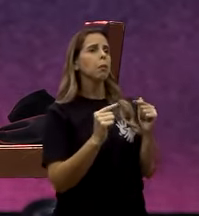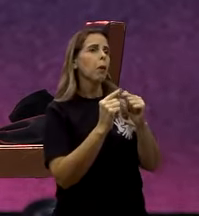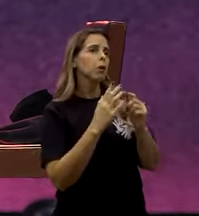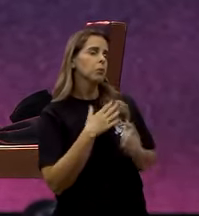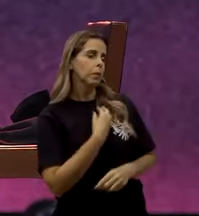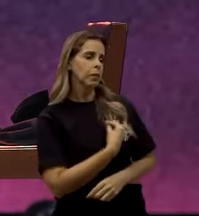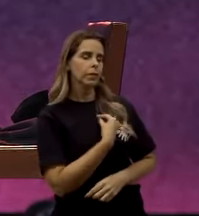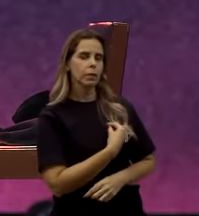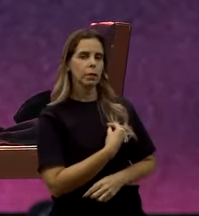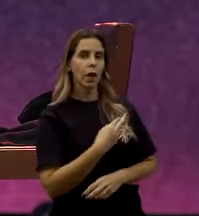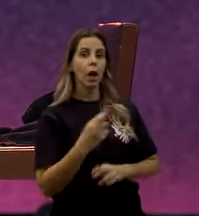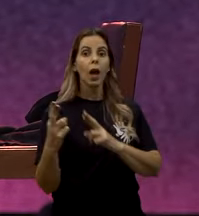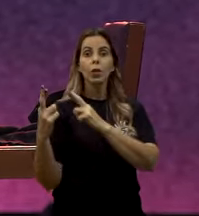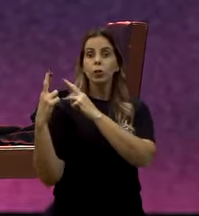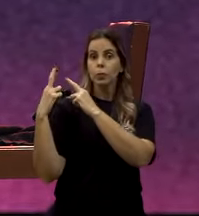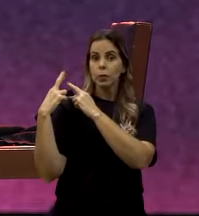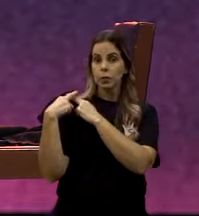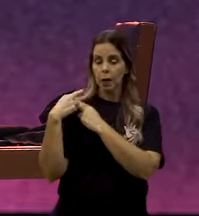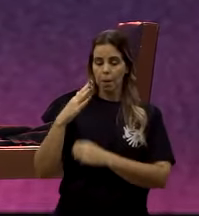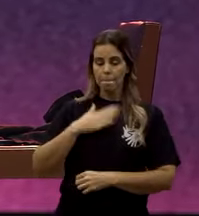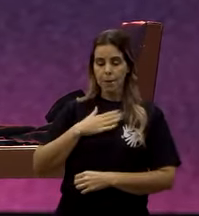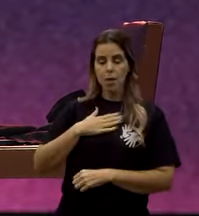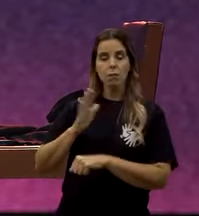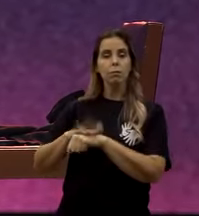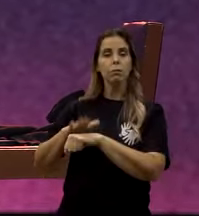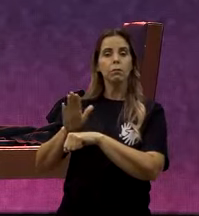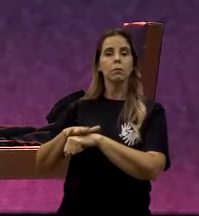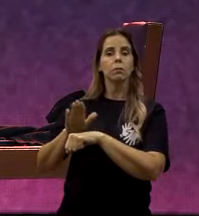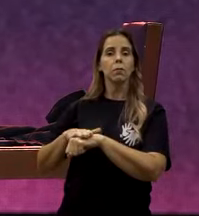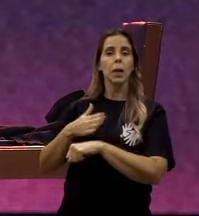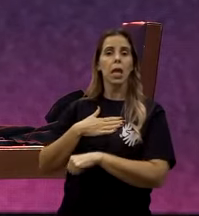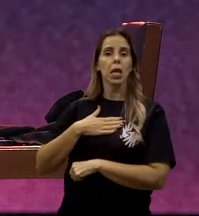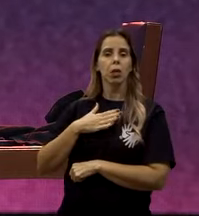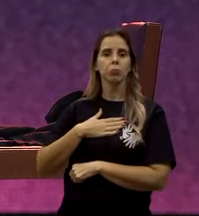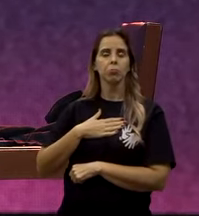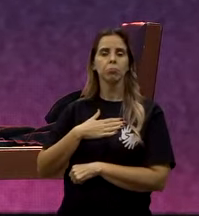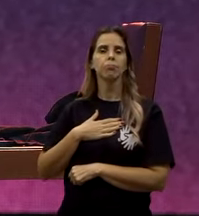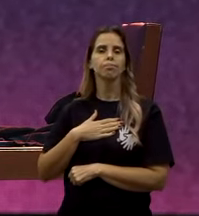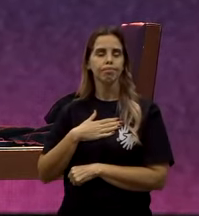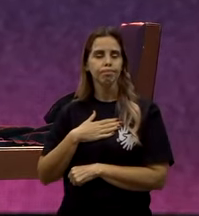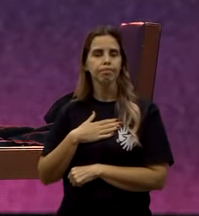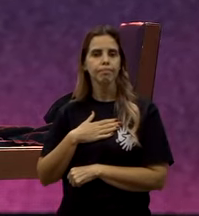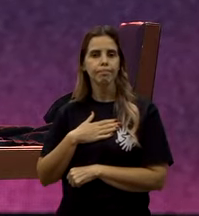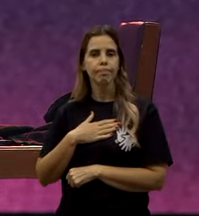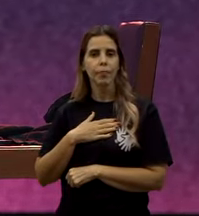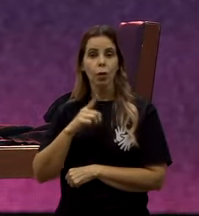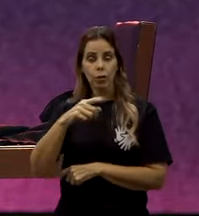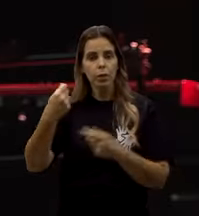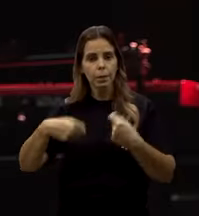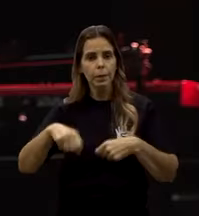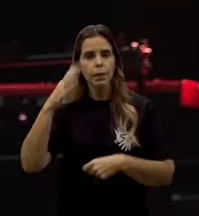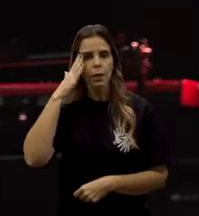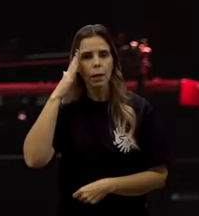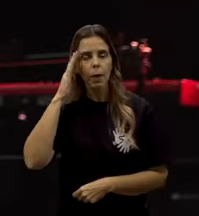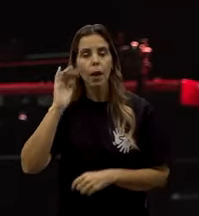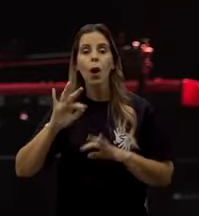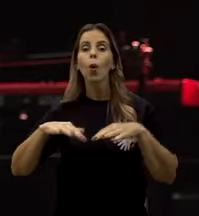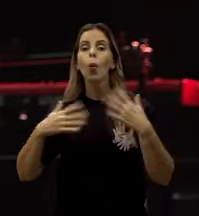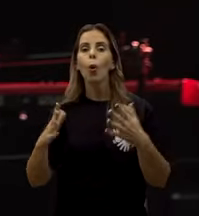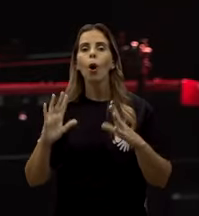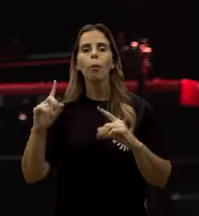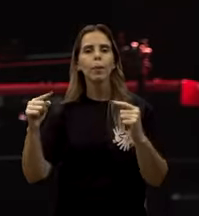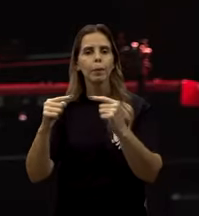é responsabilidade de cada um descobrir qual é o propósito de Deus pra tua vida responsabilidade é